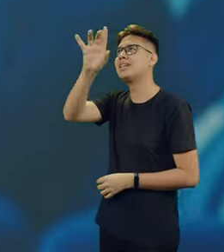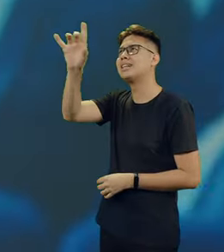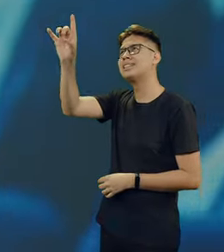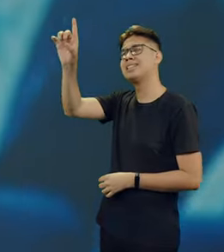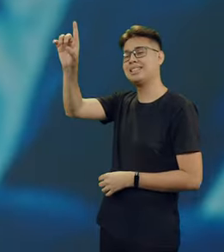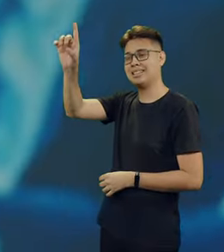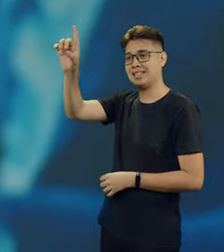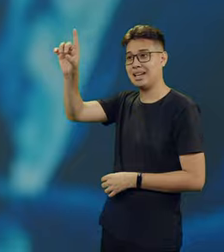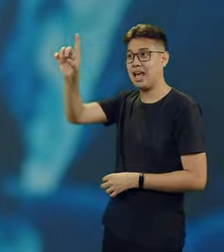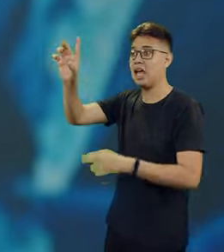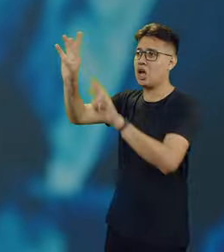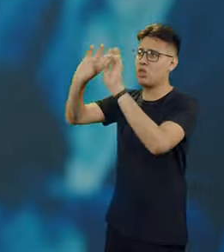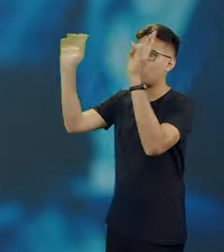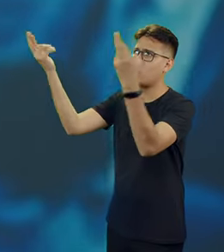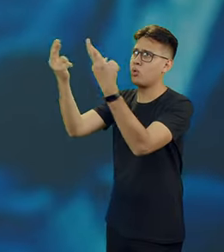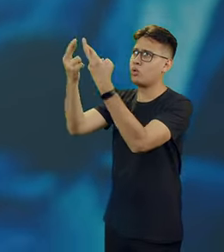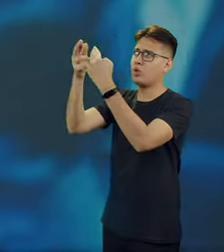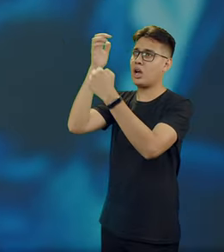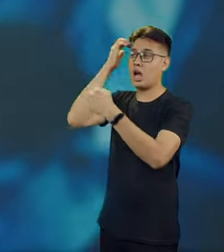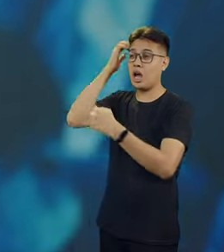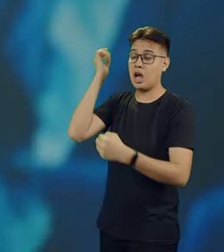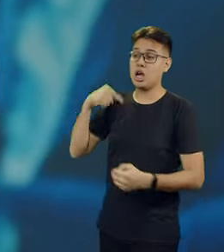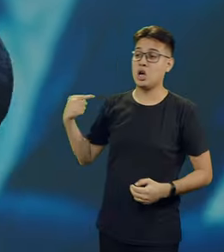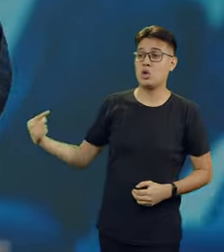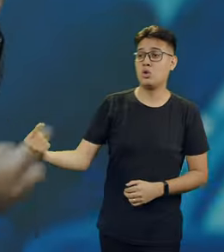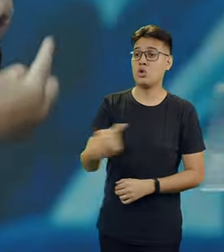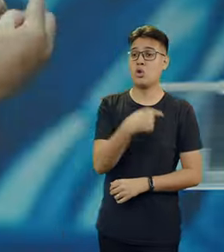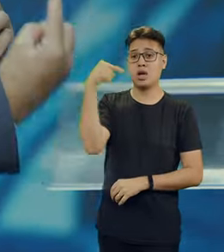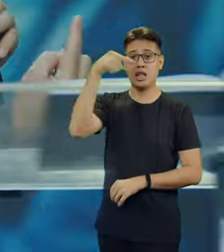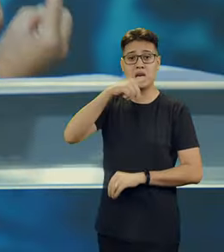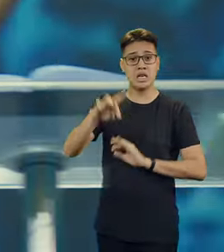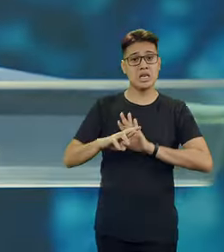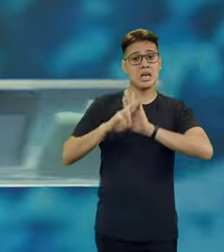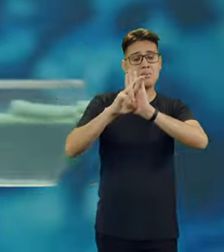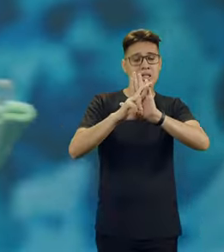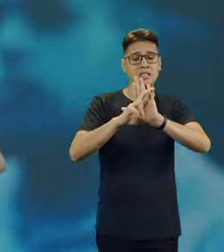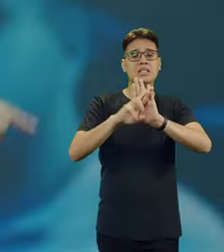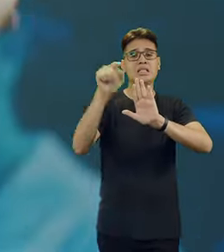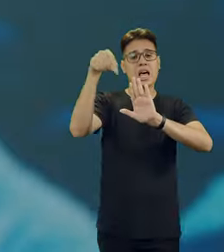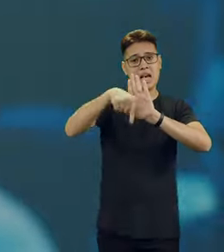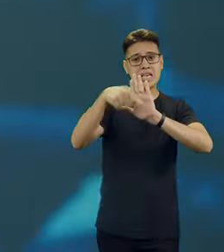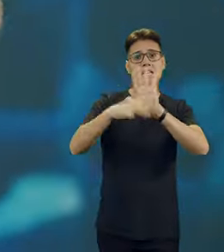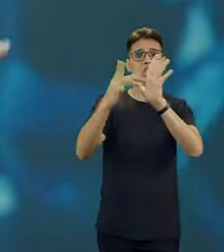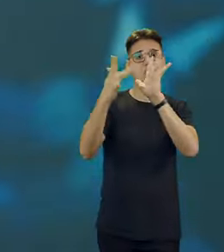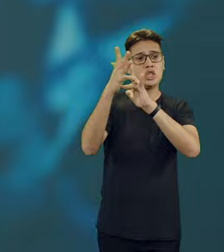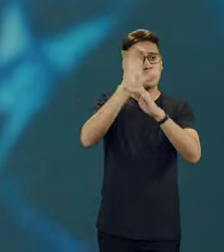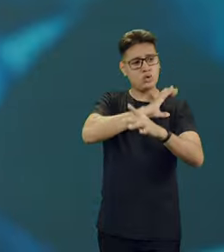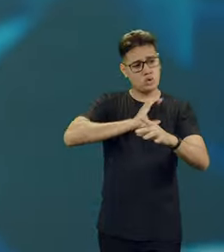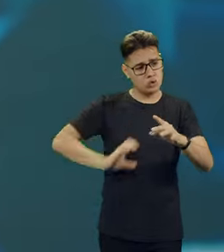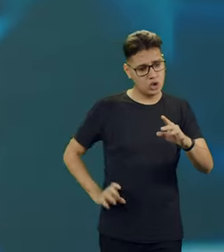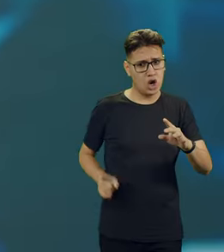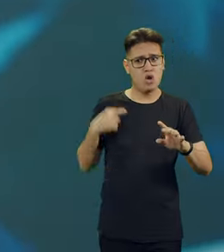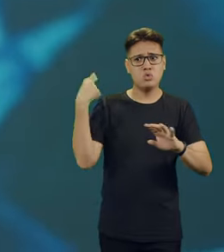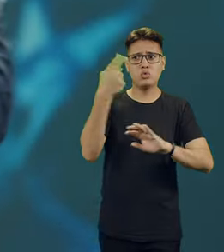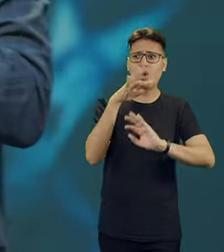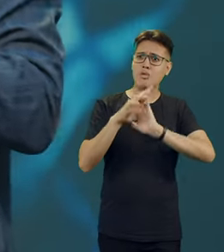somos embaixadores de Cristo nesta terra. E se nós somos embaixadores, significa dizer, eu sei que você sabe,